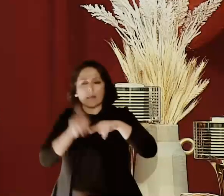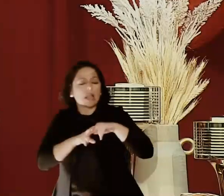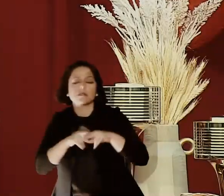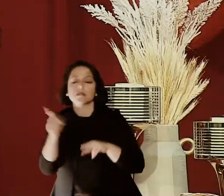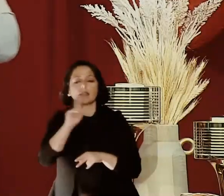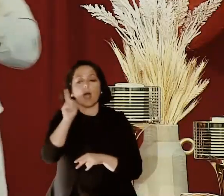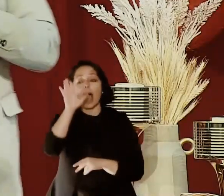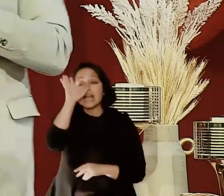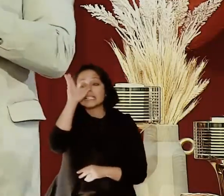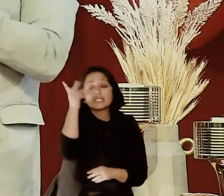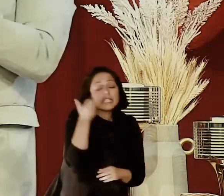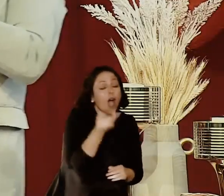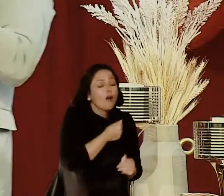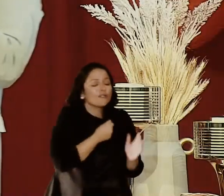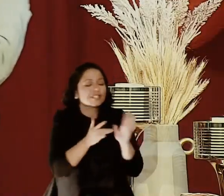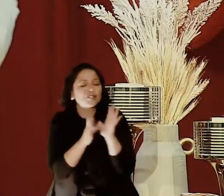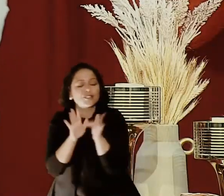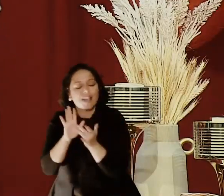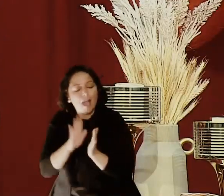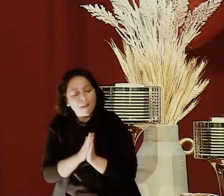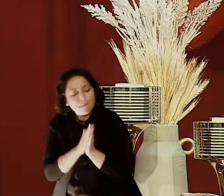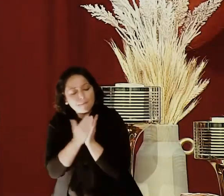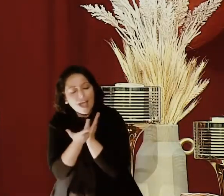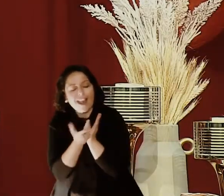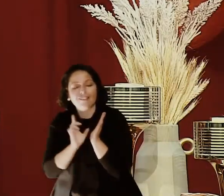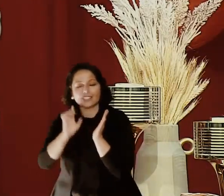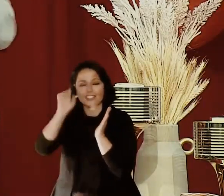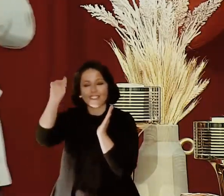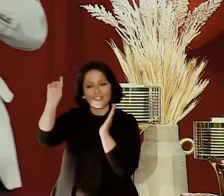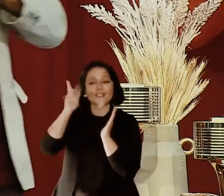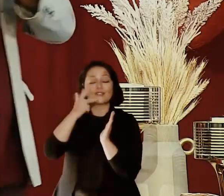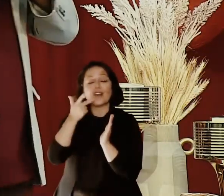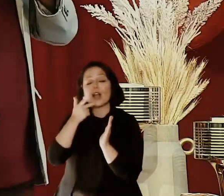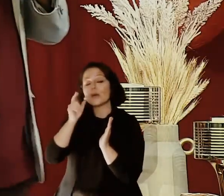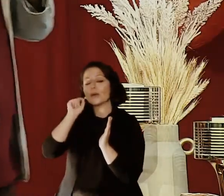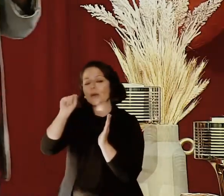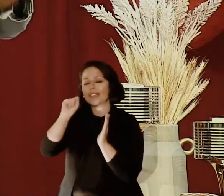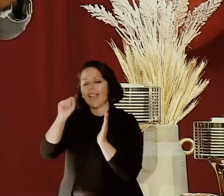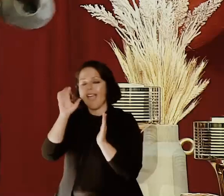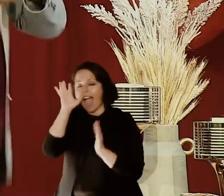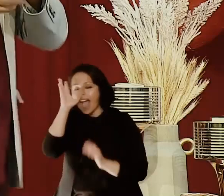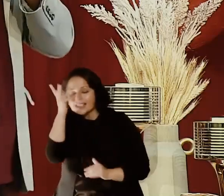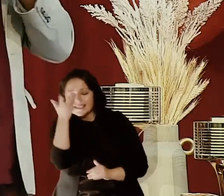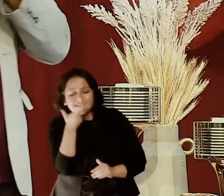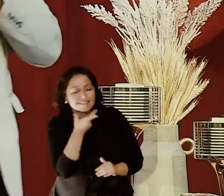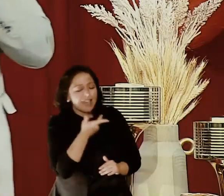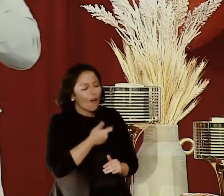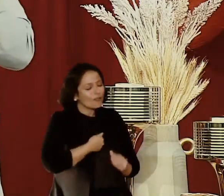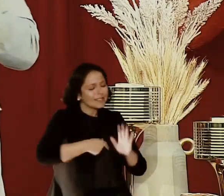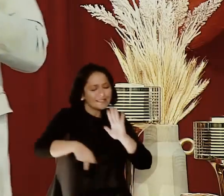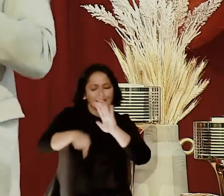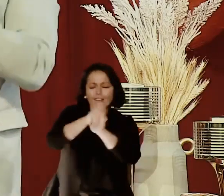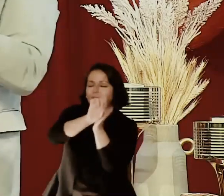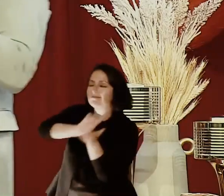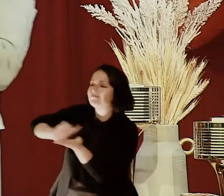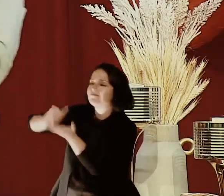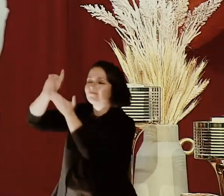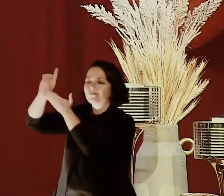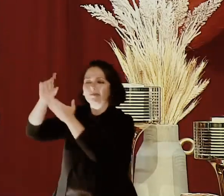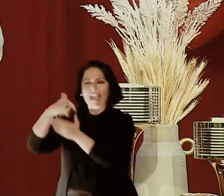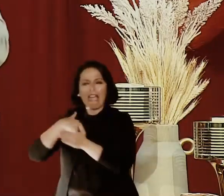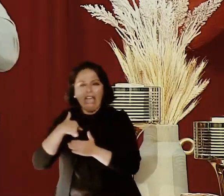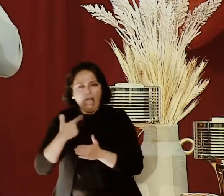de forma redentora. A palavra diz que a salvação pertence ao nosso Deus. Não há nada que eu e